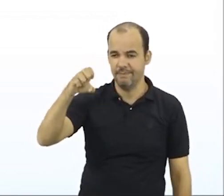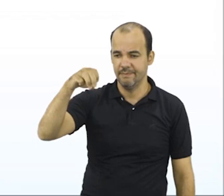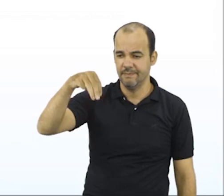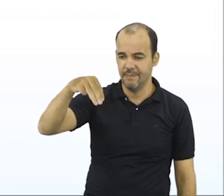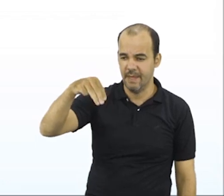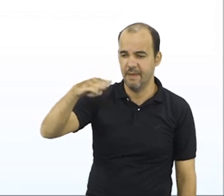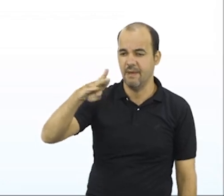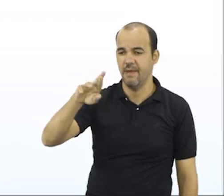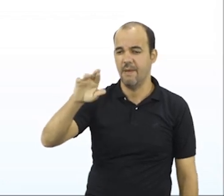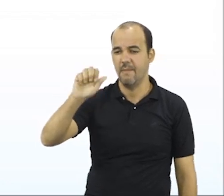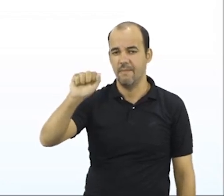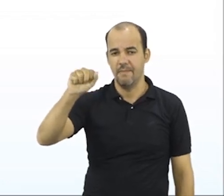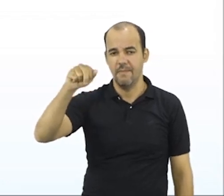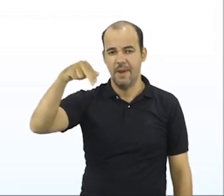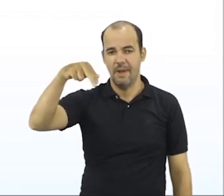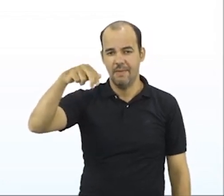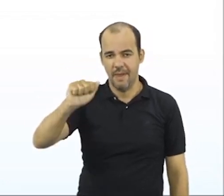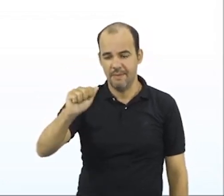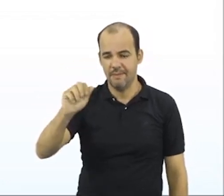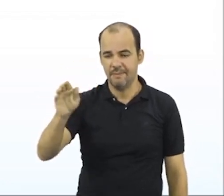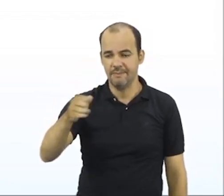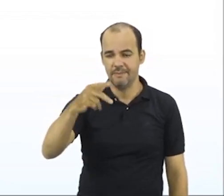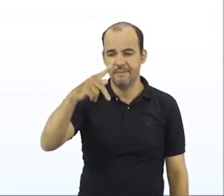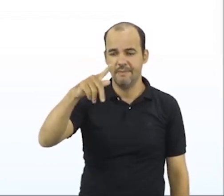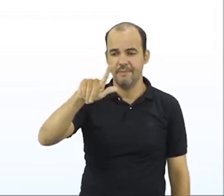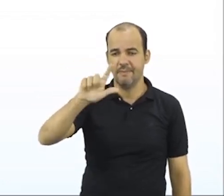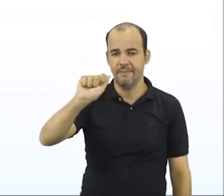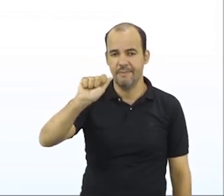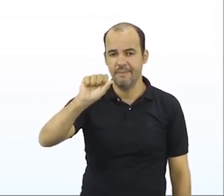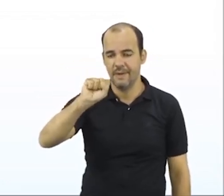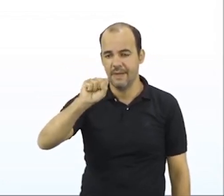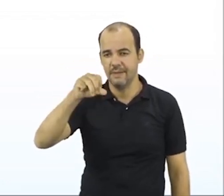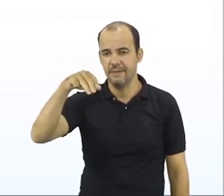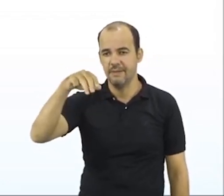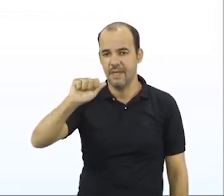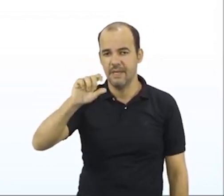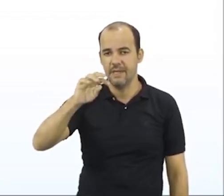Por favor, não esqueça que a membrana plasmática das nossas células,